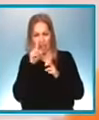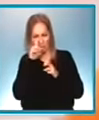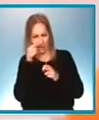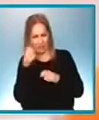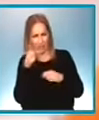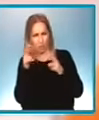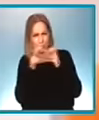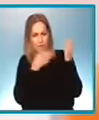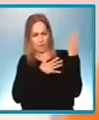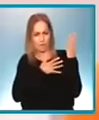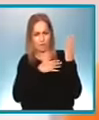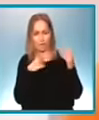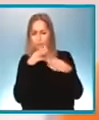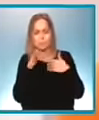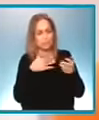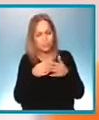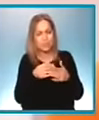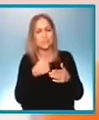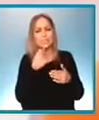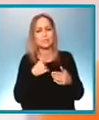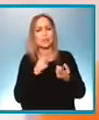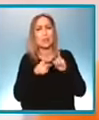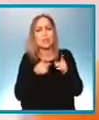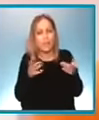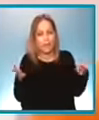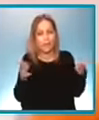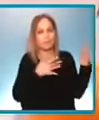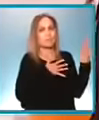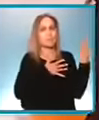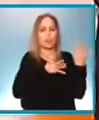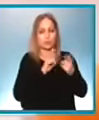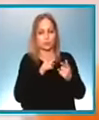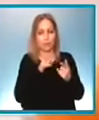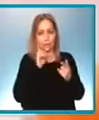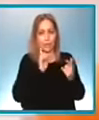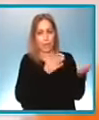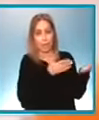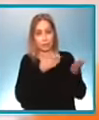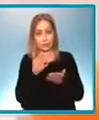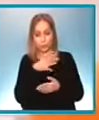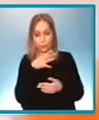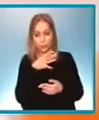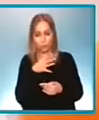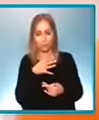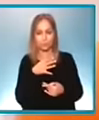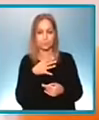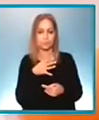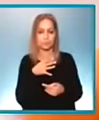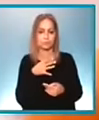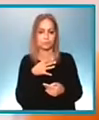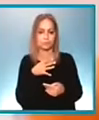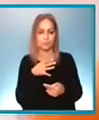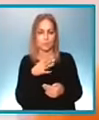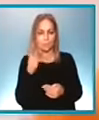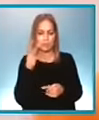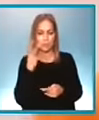pá, não interessa, só manda-me a resposta. Pronto, e assim, naquele momento, a minha